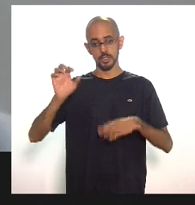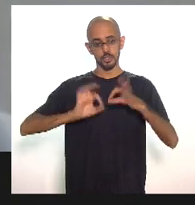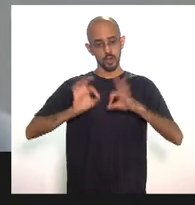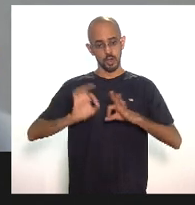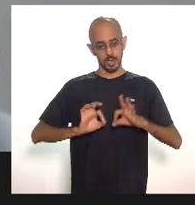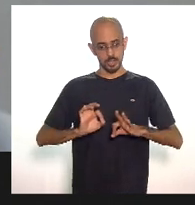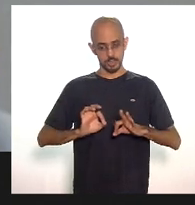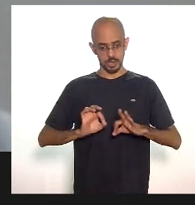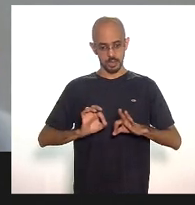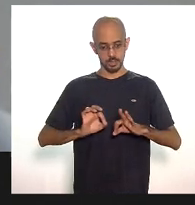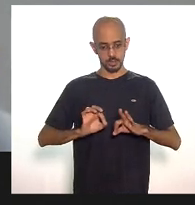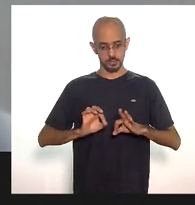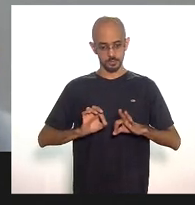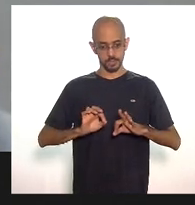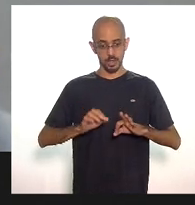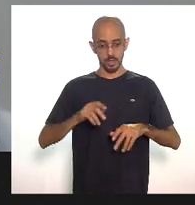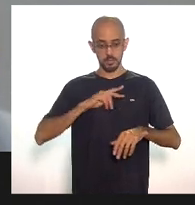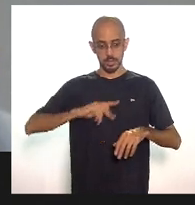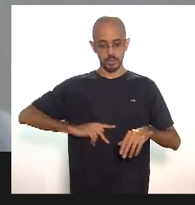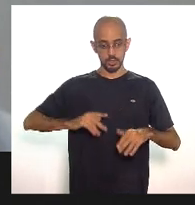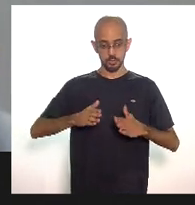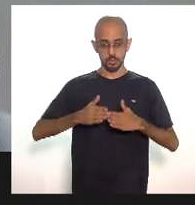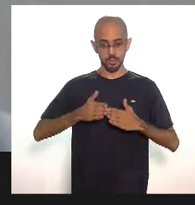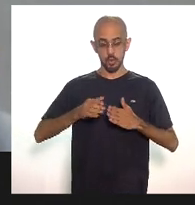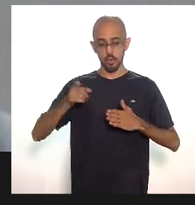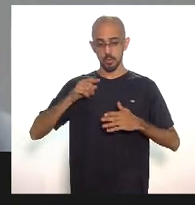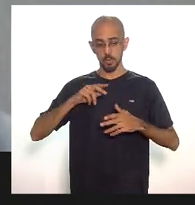Presidente, o senador acaba de entrar, quando ele está aí.